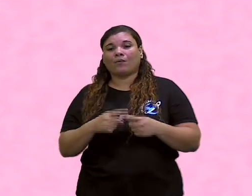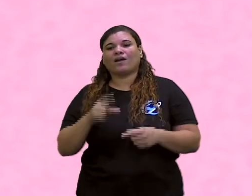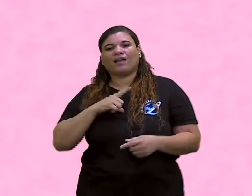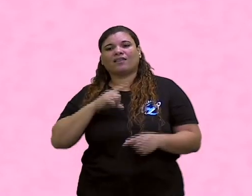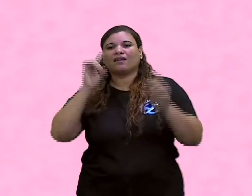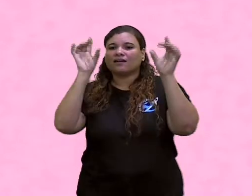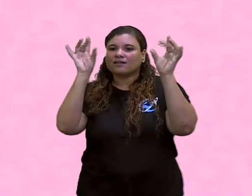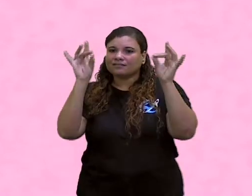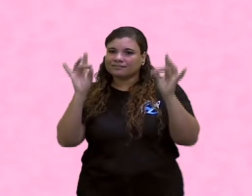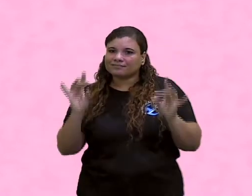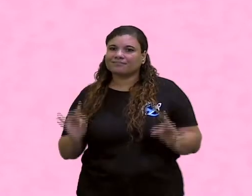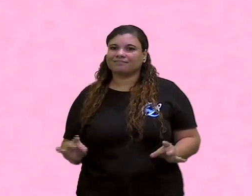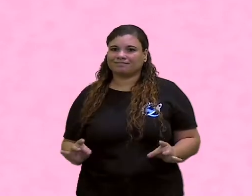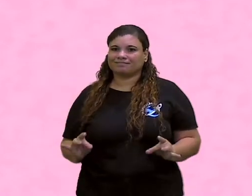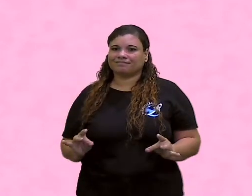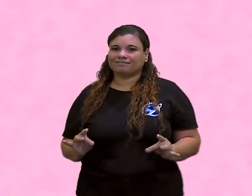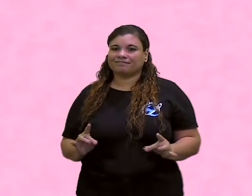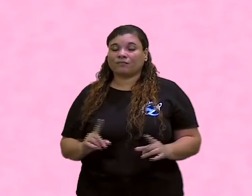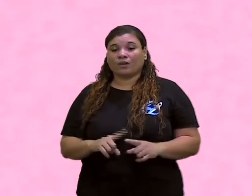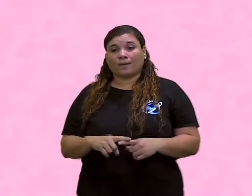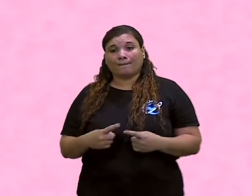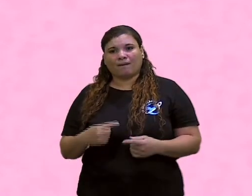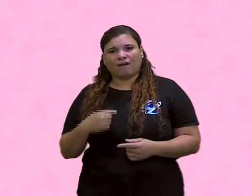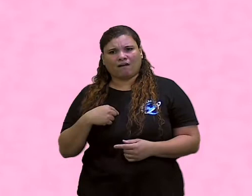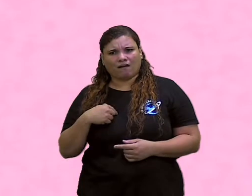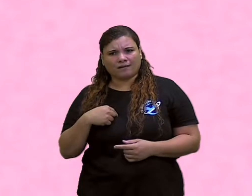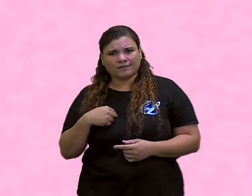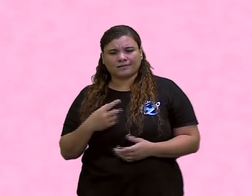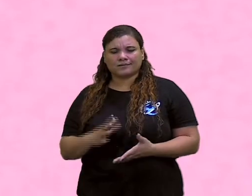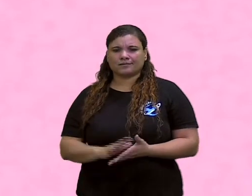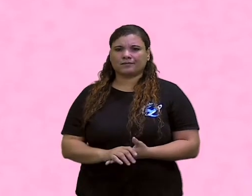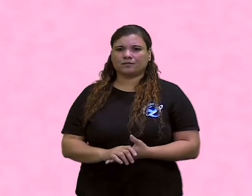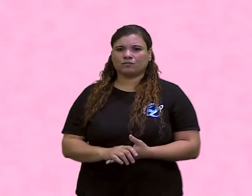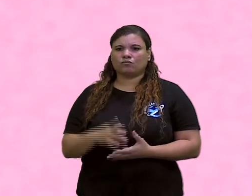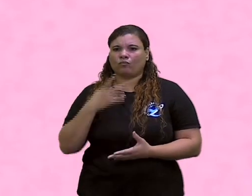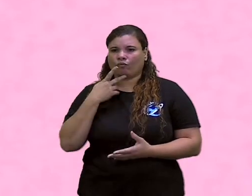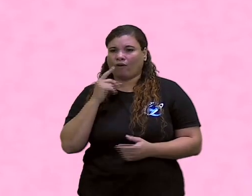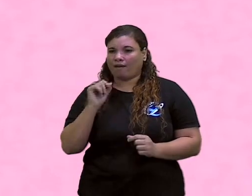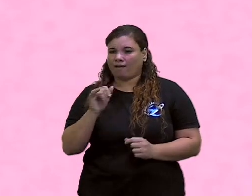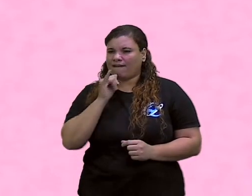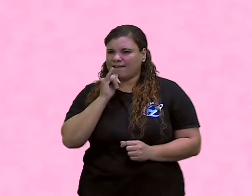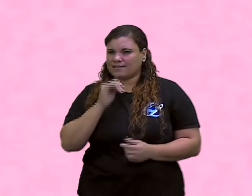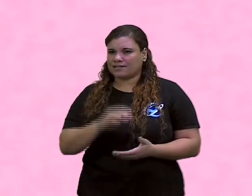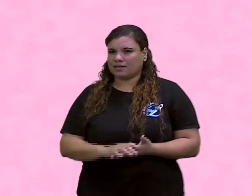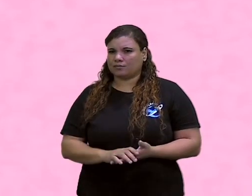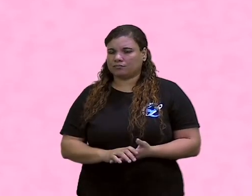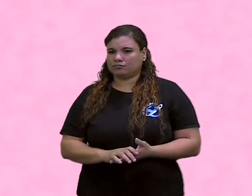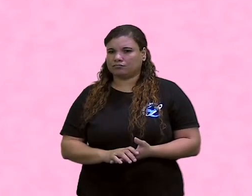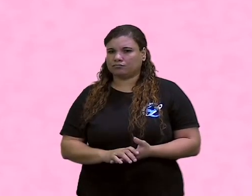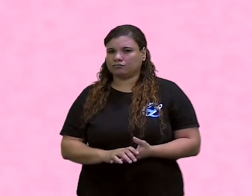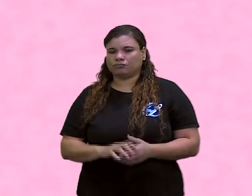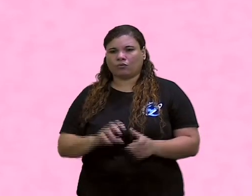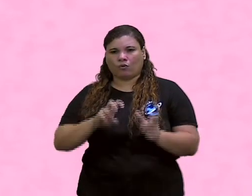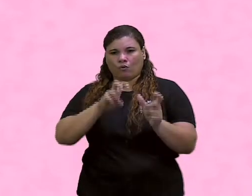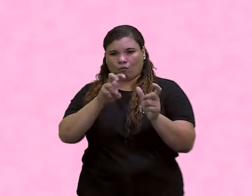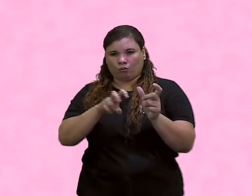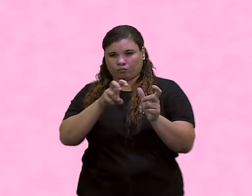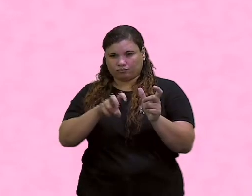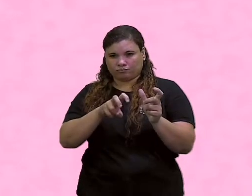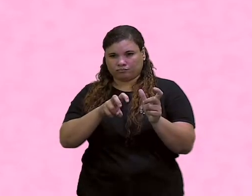sobre dispensabilidade do adjunto adverbial, eu estou referindo ao fato dele não ser um